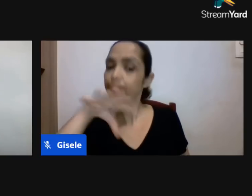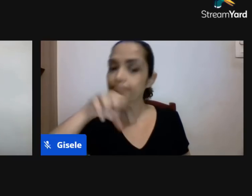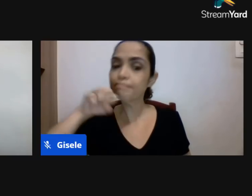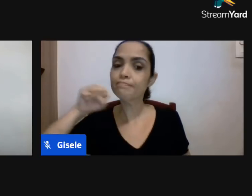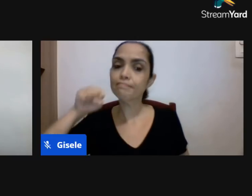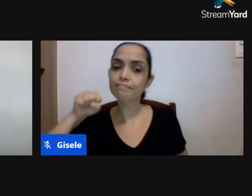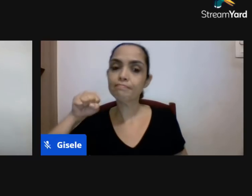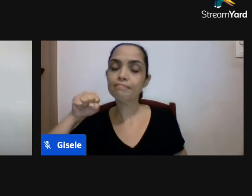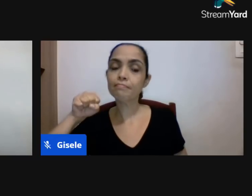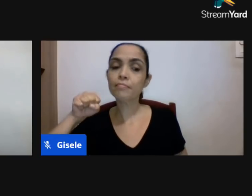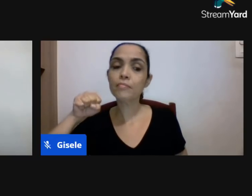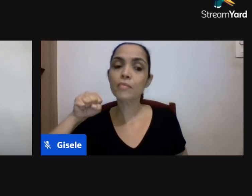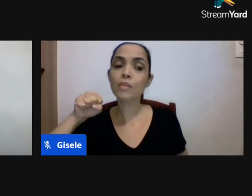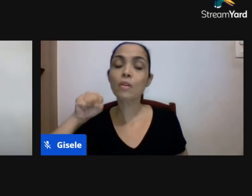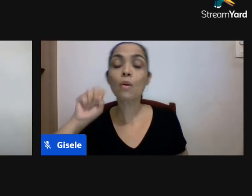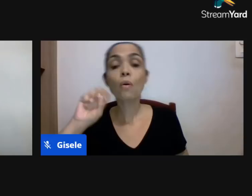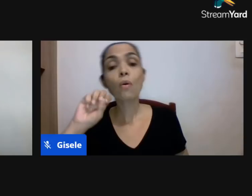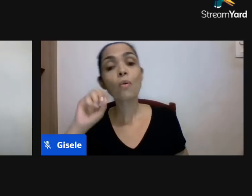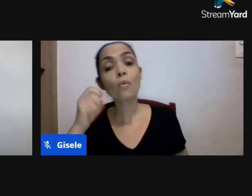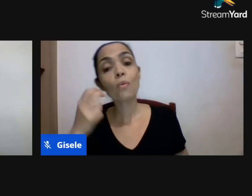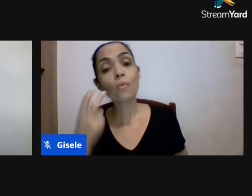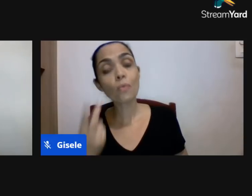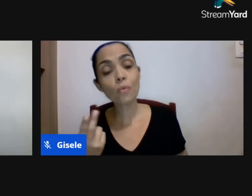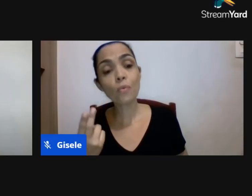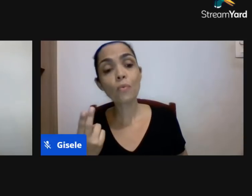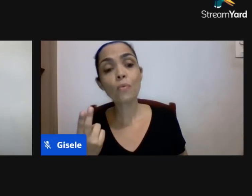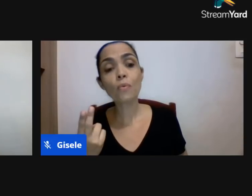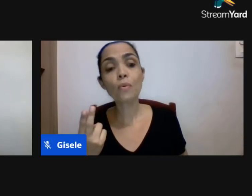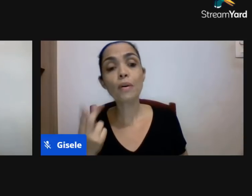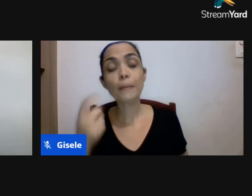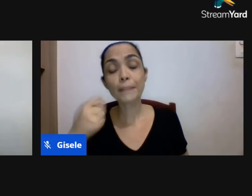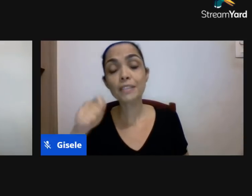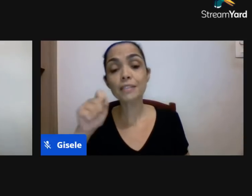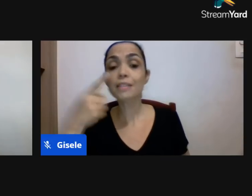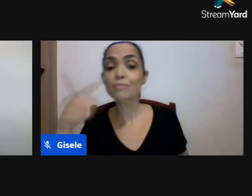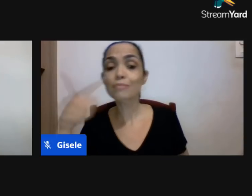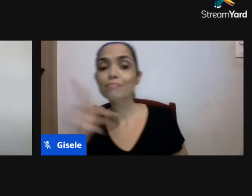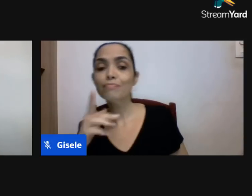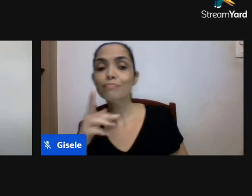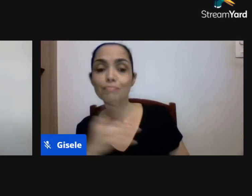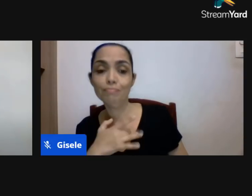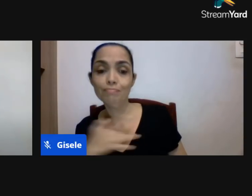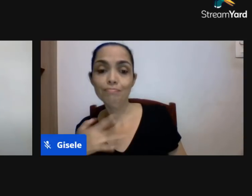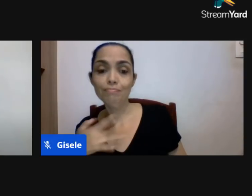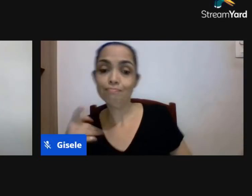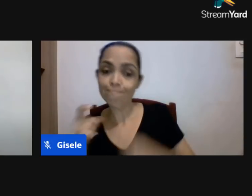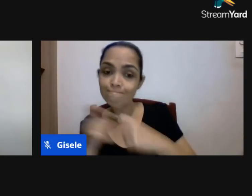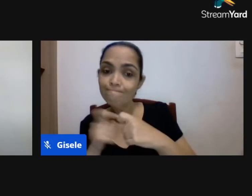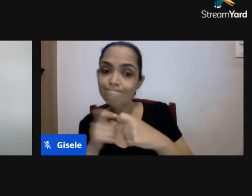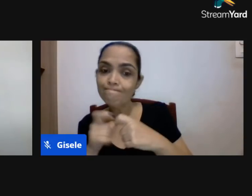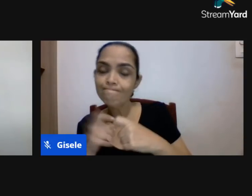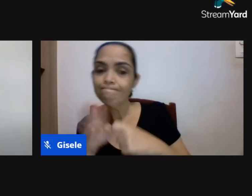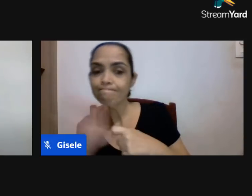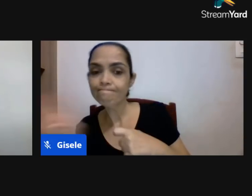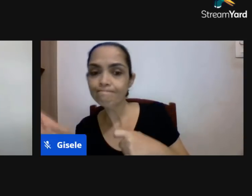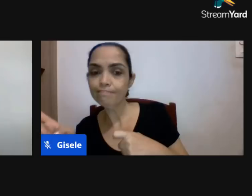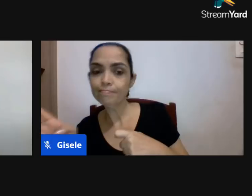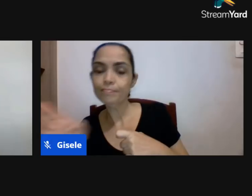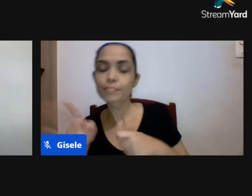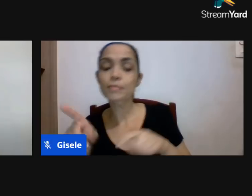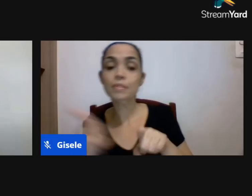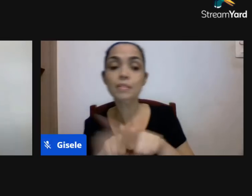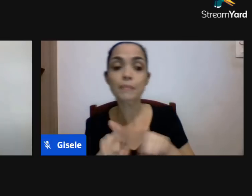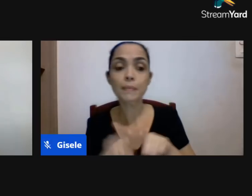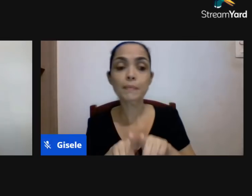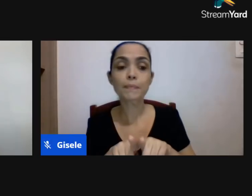criança, ou se for necessário, encaminhar a um serviço de saúde, né? Como eu falei, por exemplo, se a pessoa está com falta de ar, o ideal é já mandar para um serviço de saúde